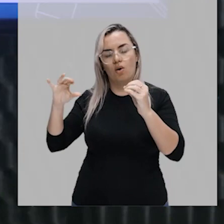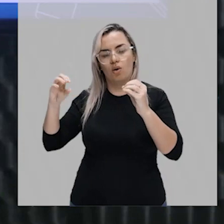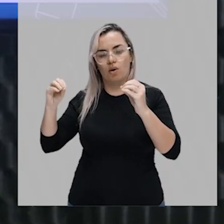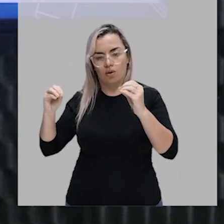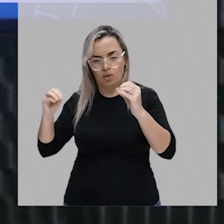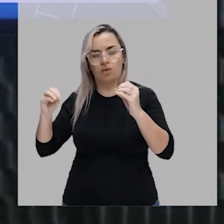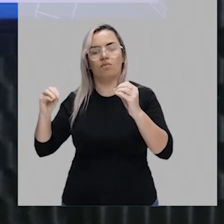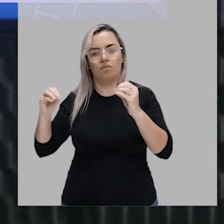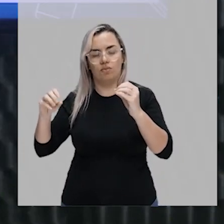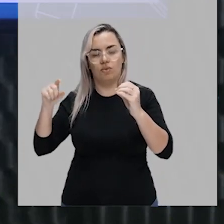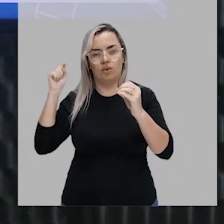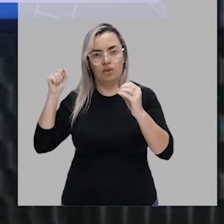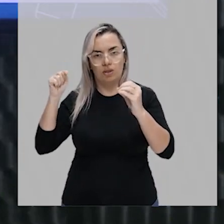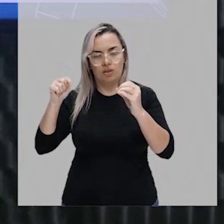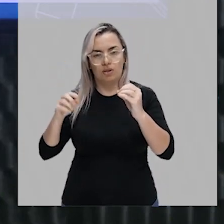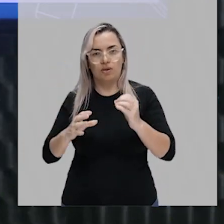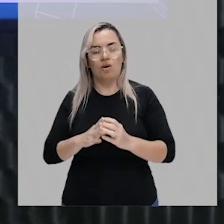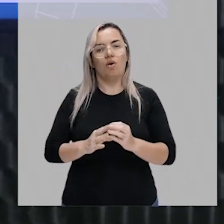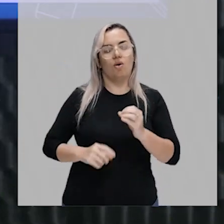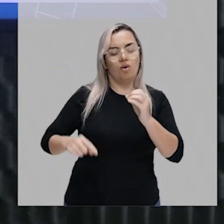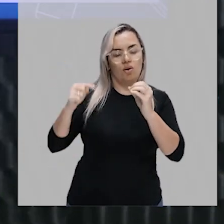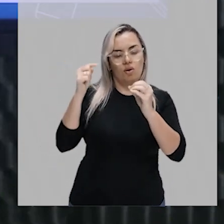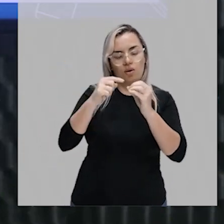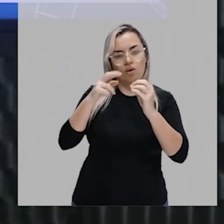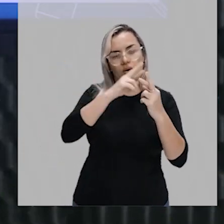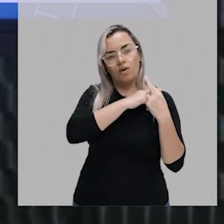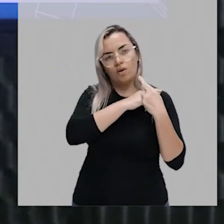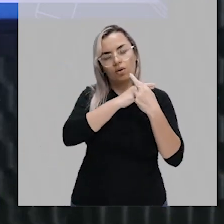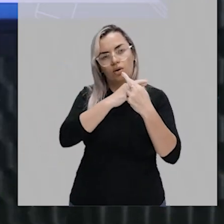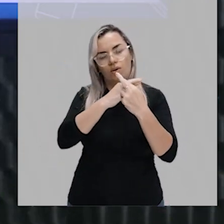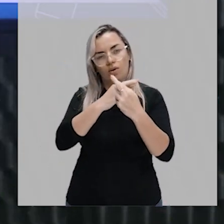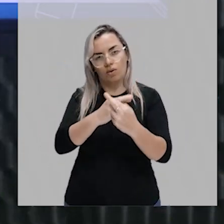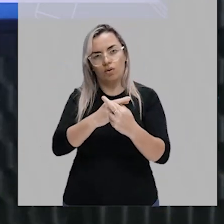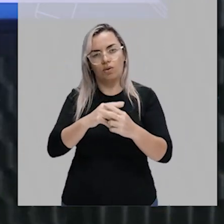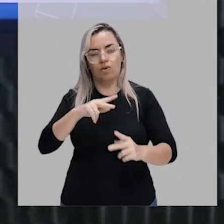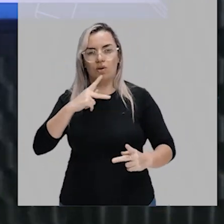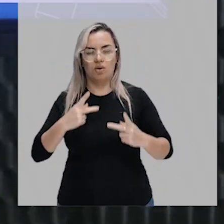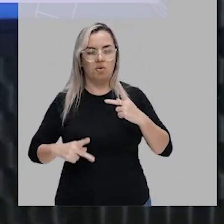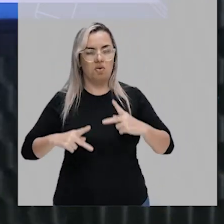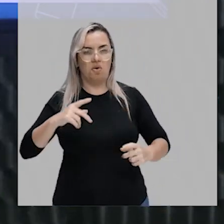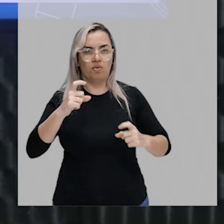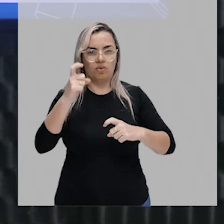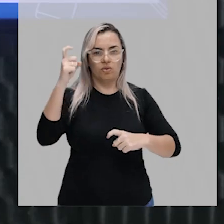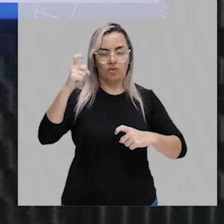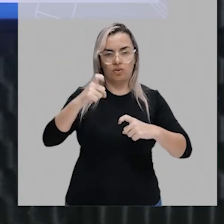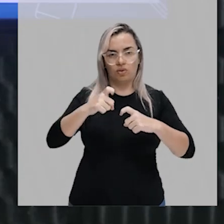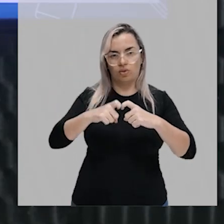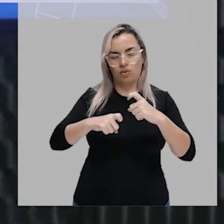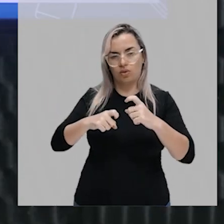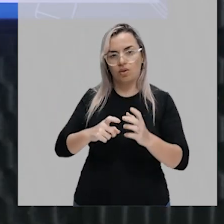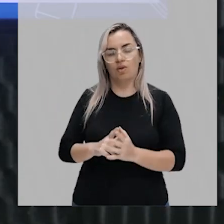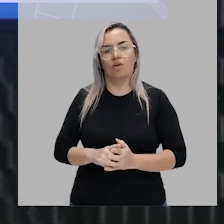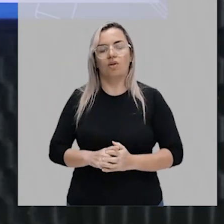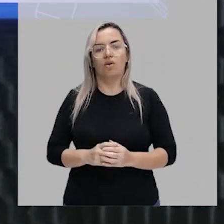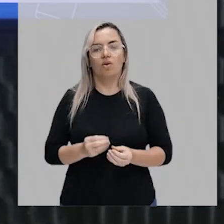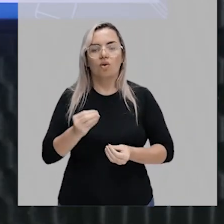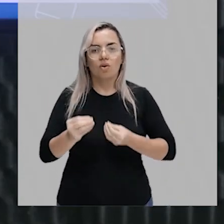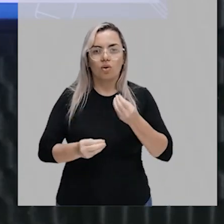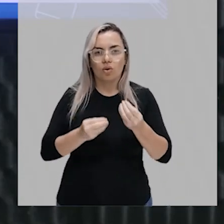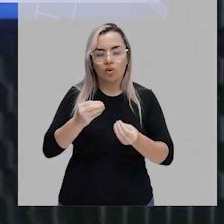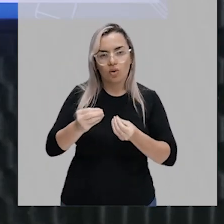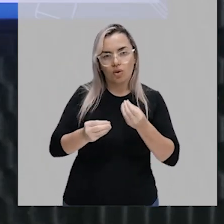ovário é a gônada que é o órgão responsável por produzir os hormônios sexuais, progesterona